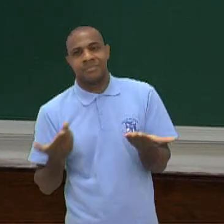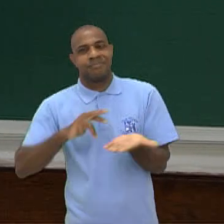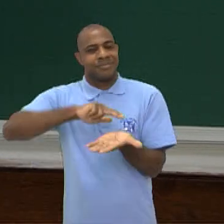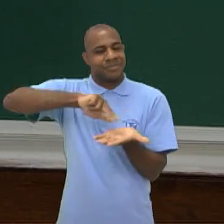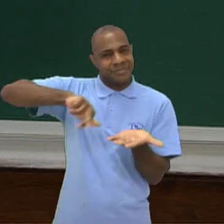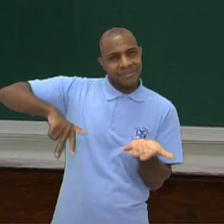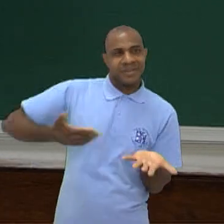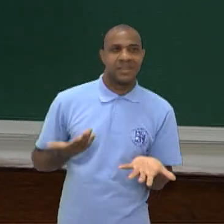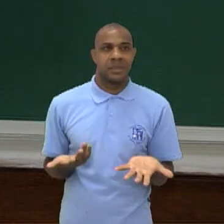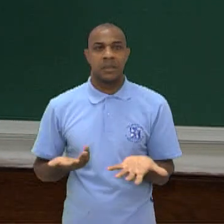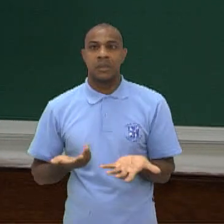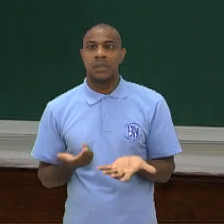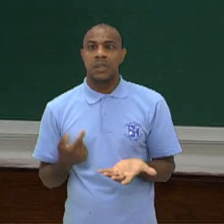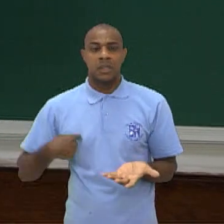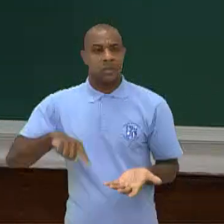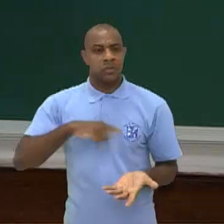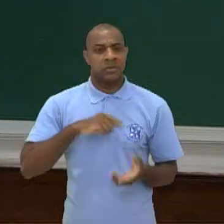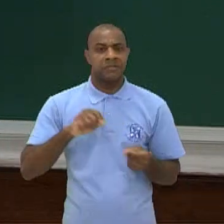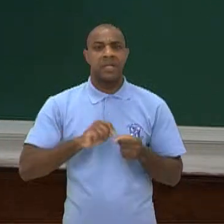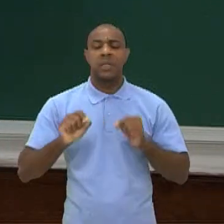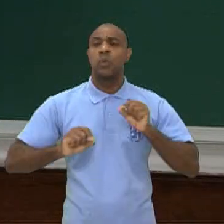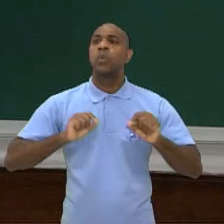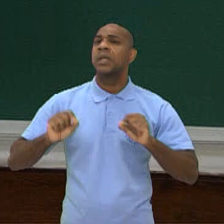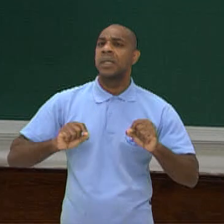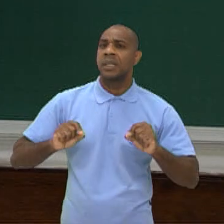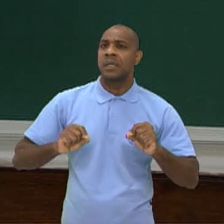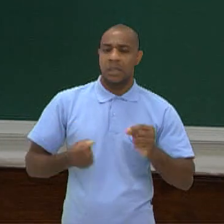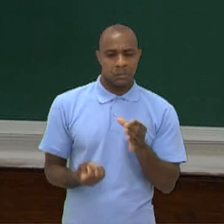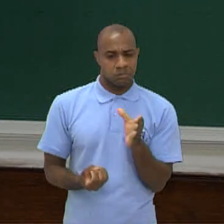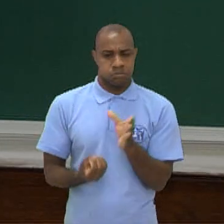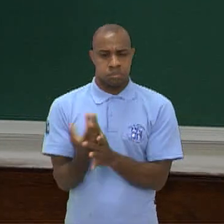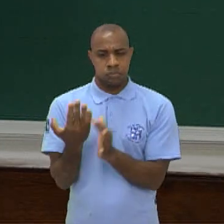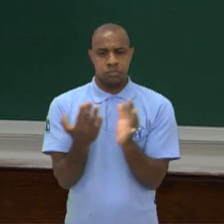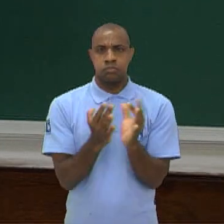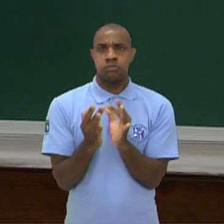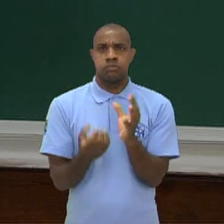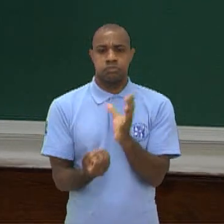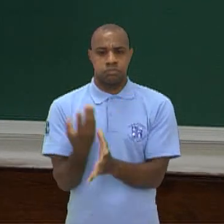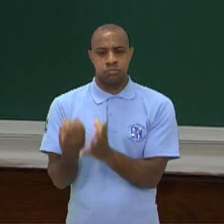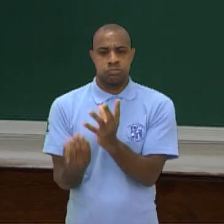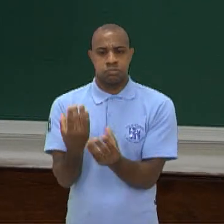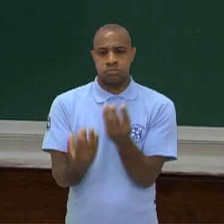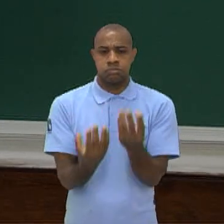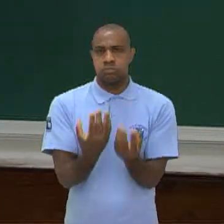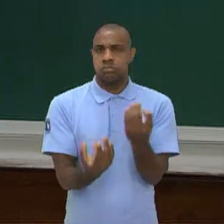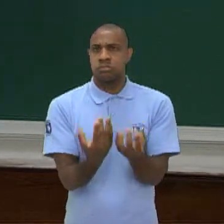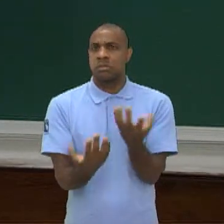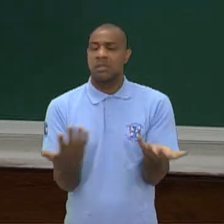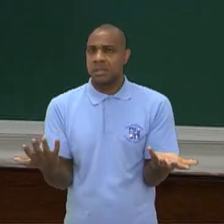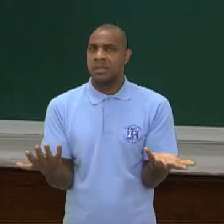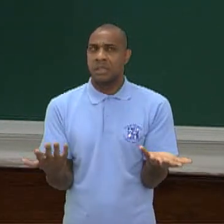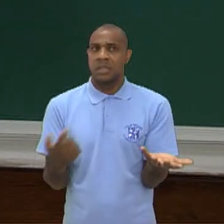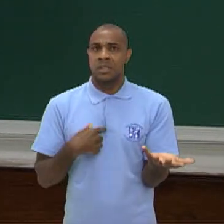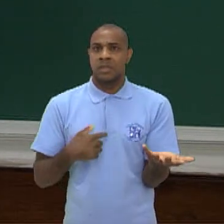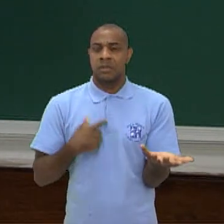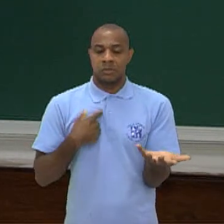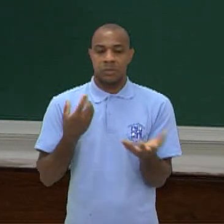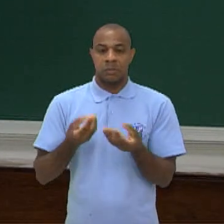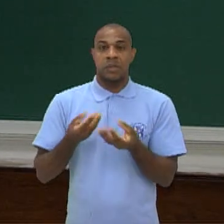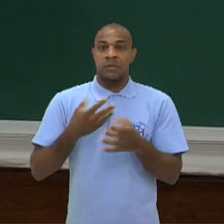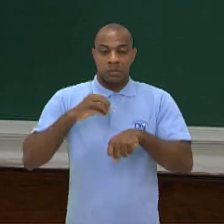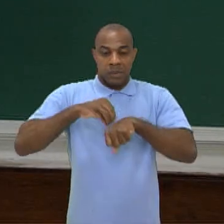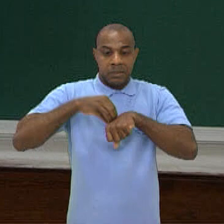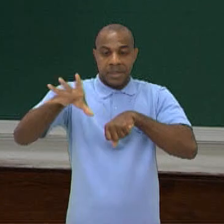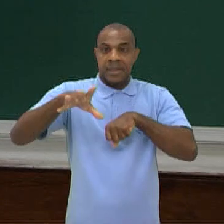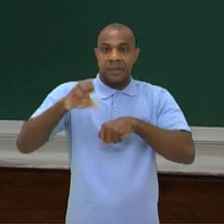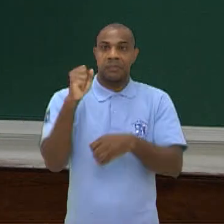fazendo? Queimando o combustível fóssil. Então, a gente está devolvendo para a atmosfera o gás carbônico que essas florestas, há